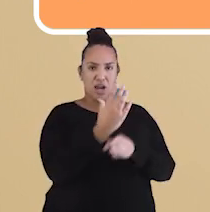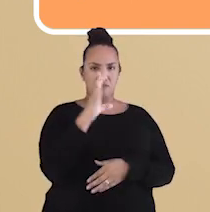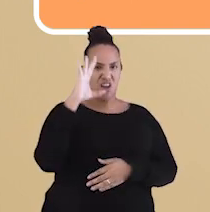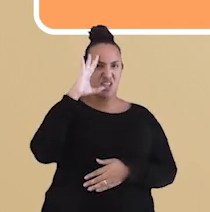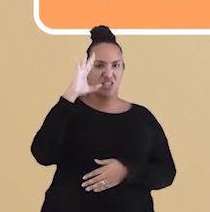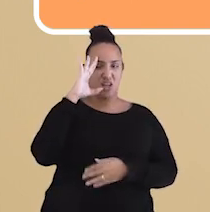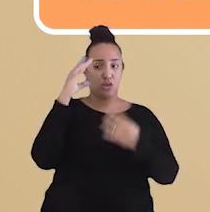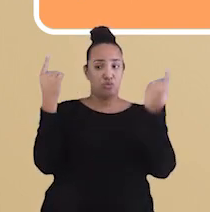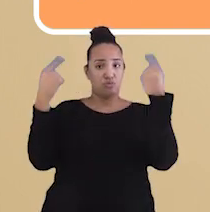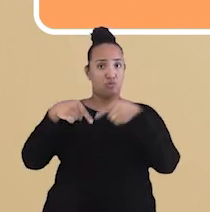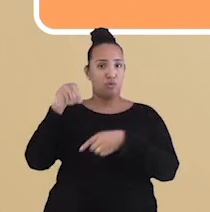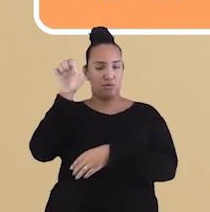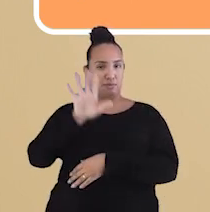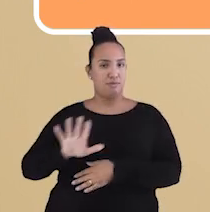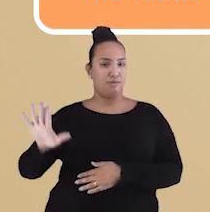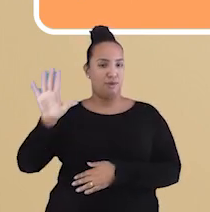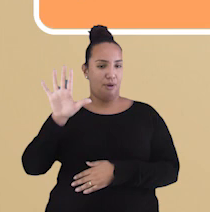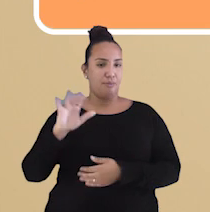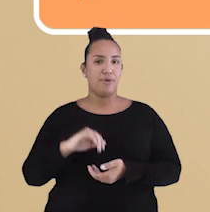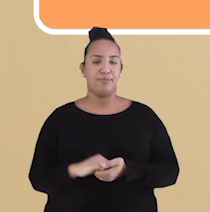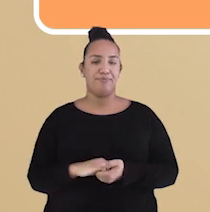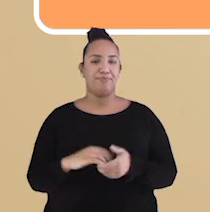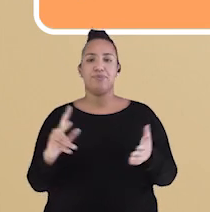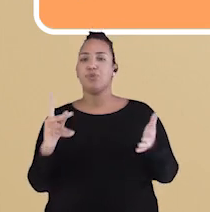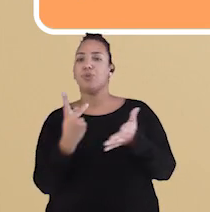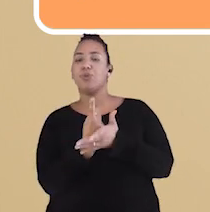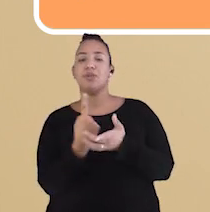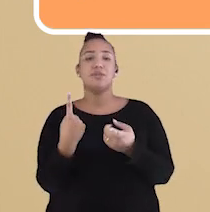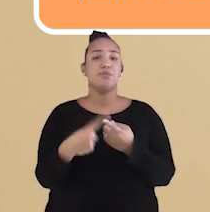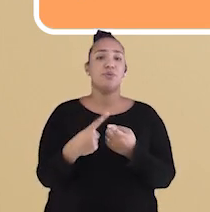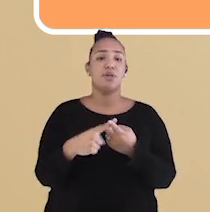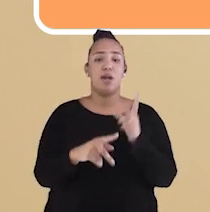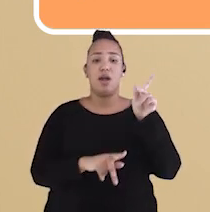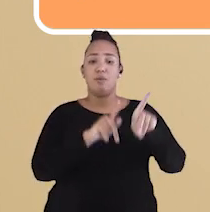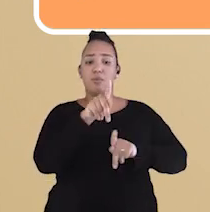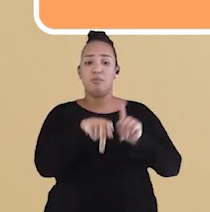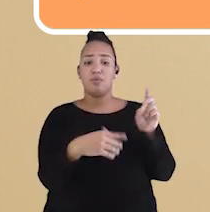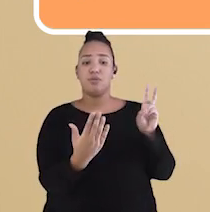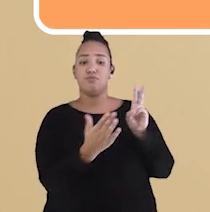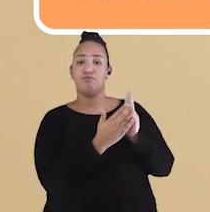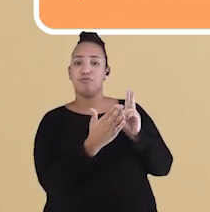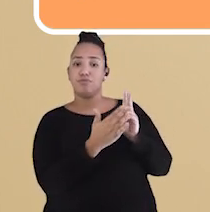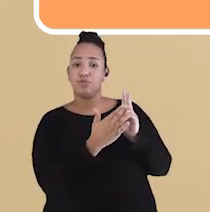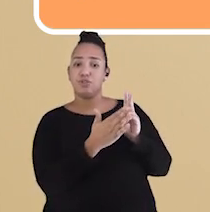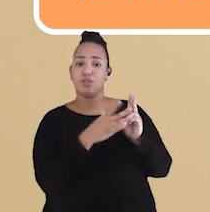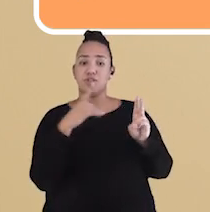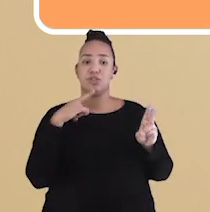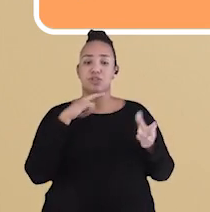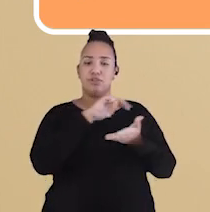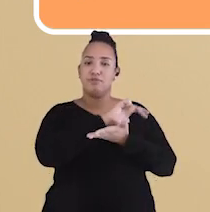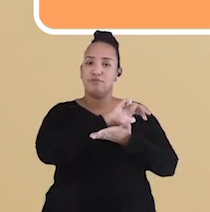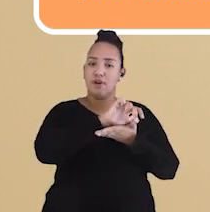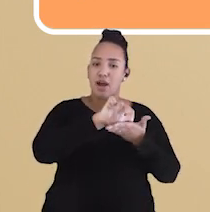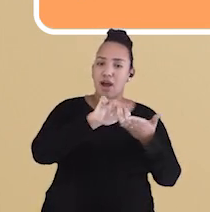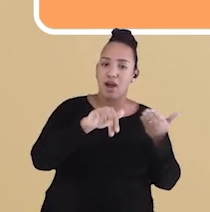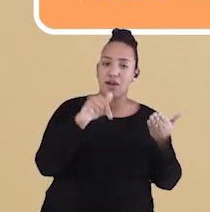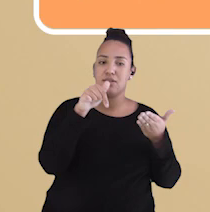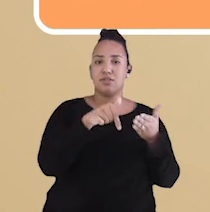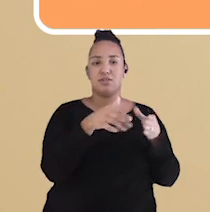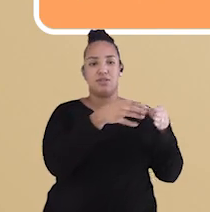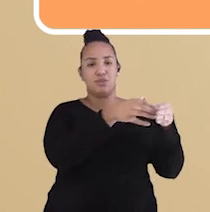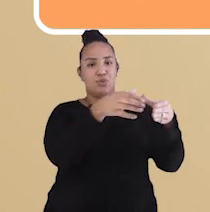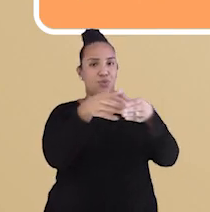os europeus. Isso acontecia pois a população indígena era diversa, composta por vários povos